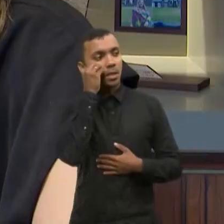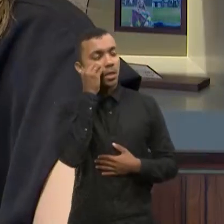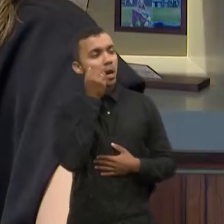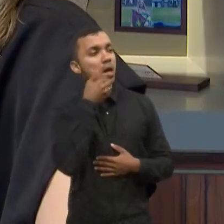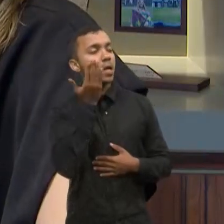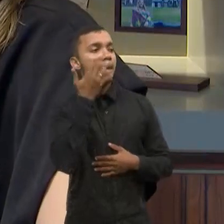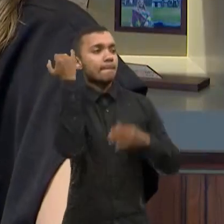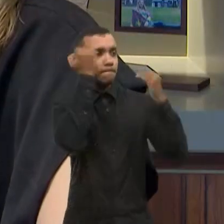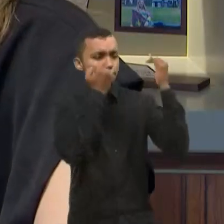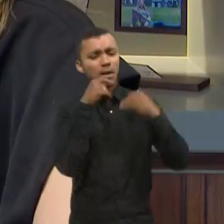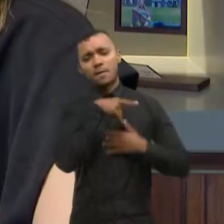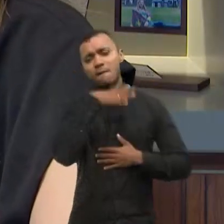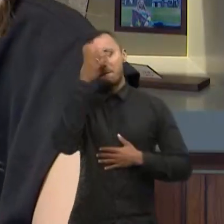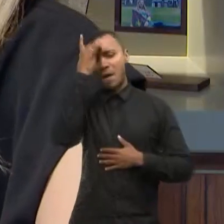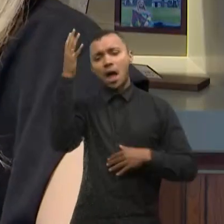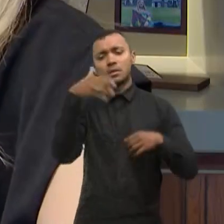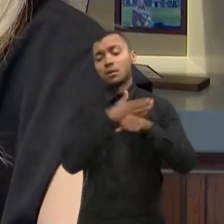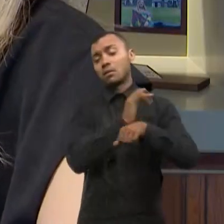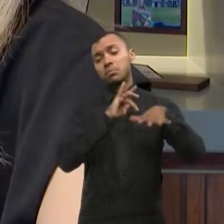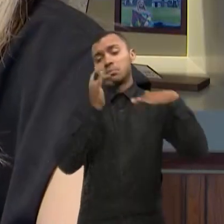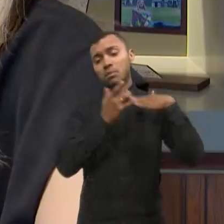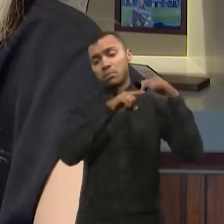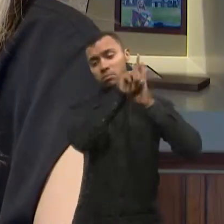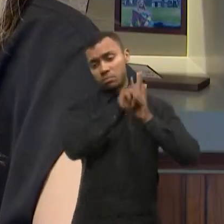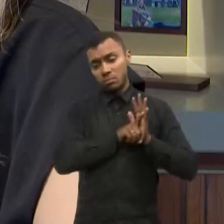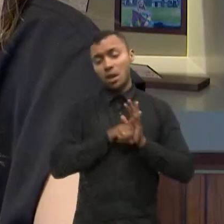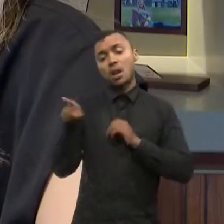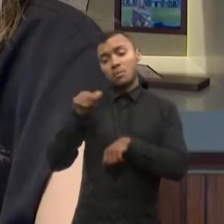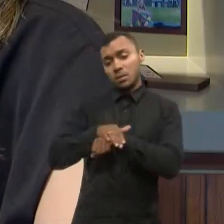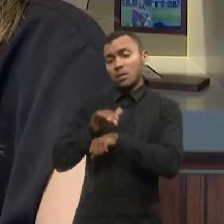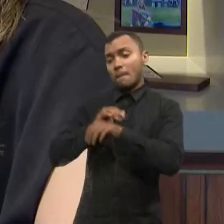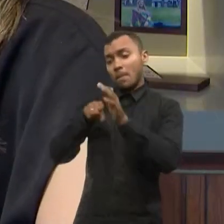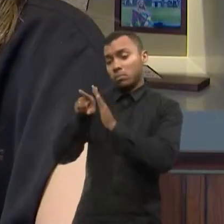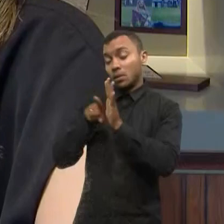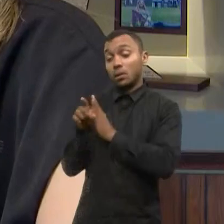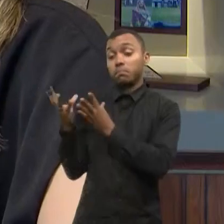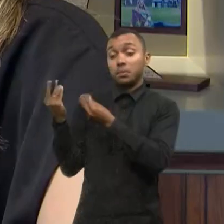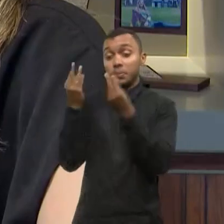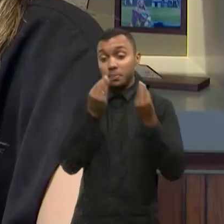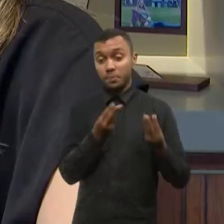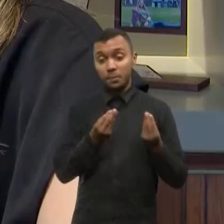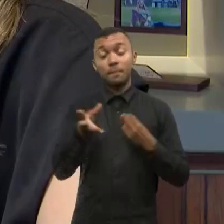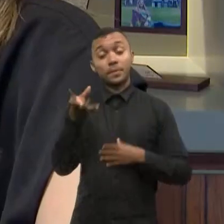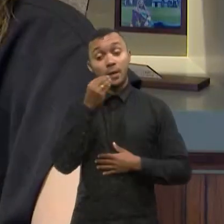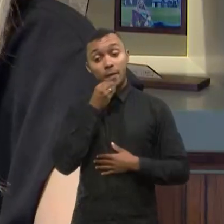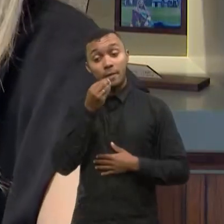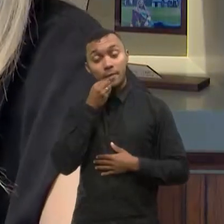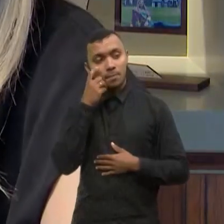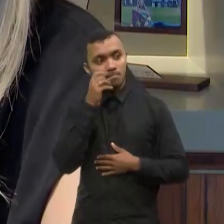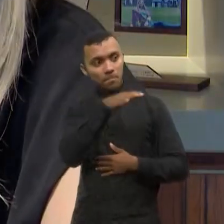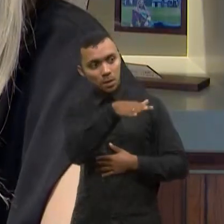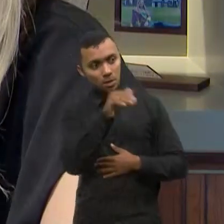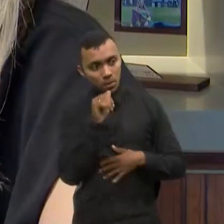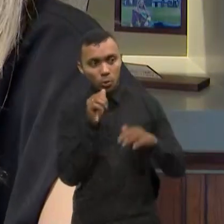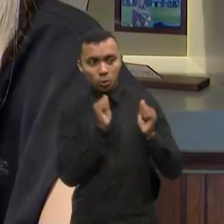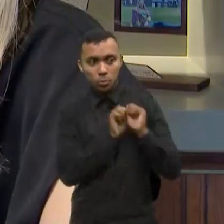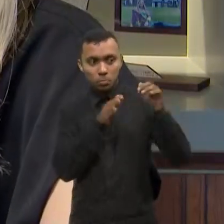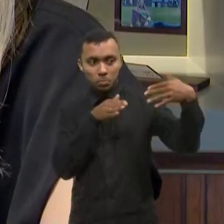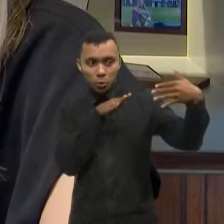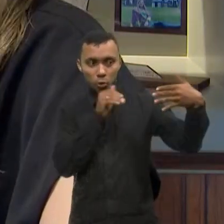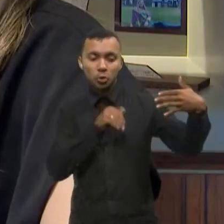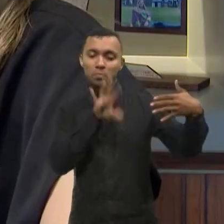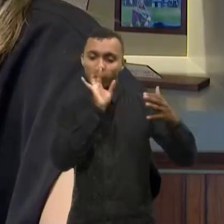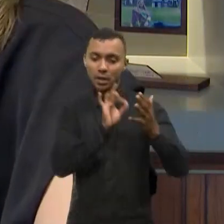eles já vão ter acesso e naturalmente vão questionar também mais dos pais. E nós precisamos chegar junto deles com realidade, com dados